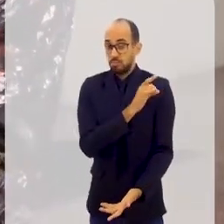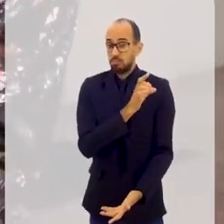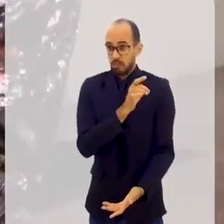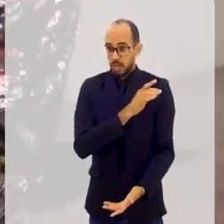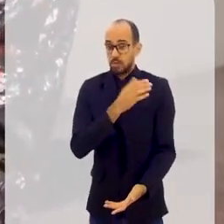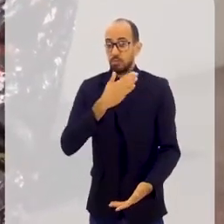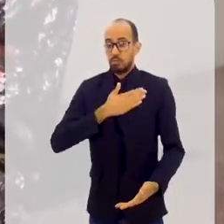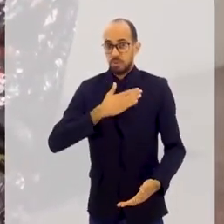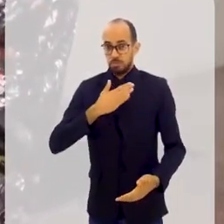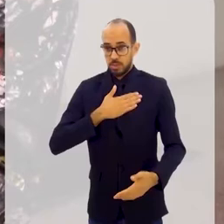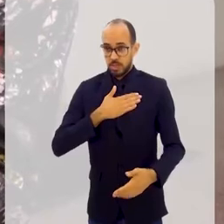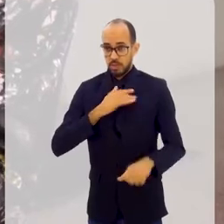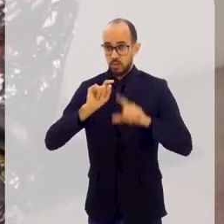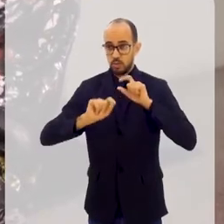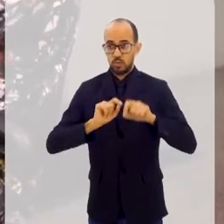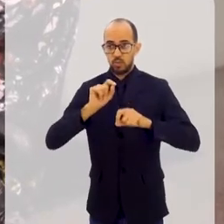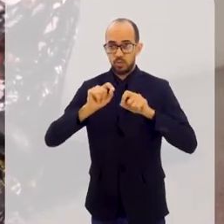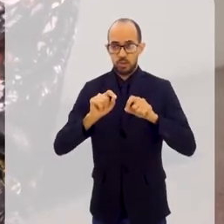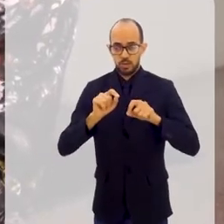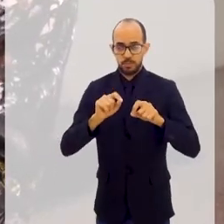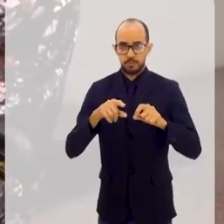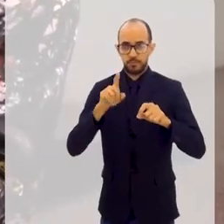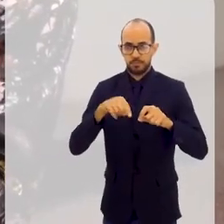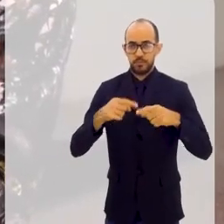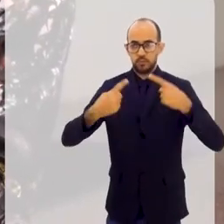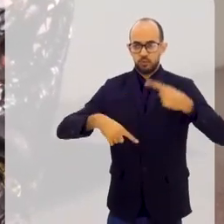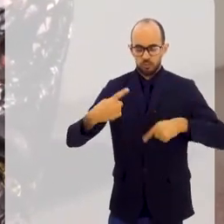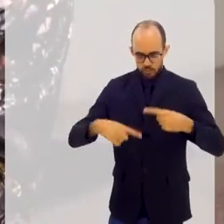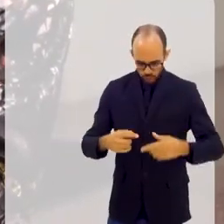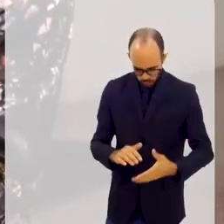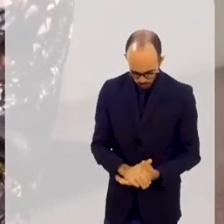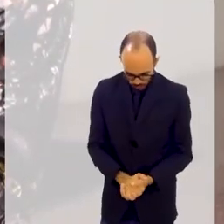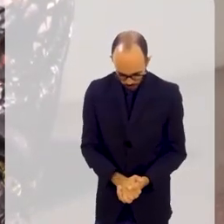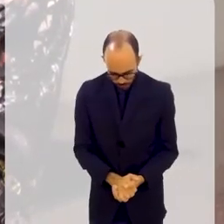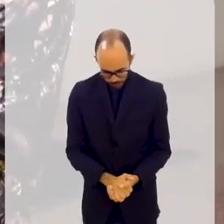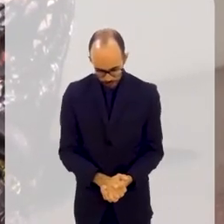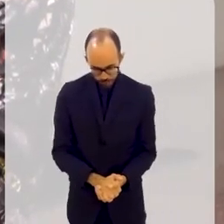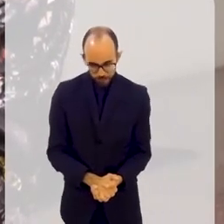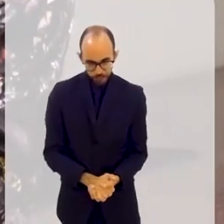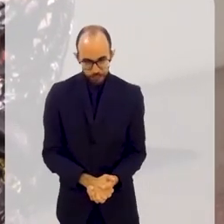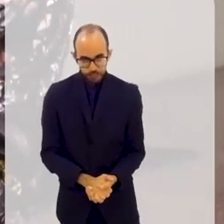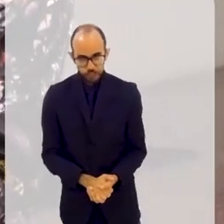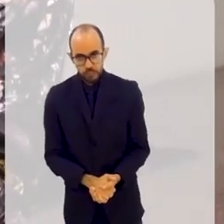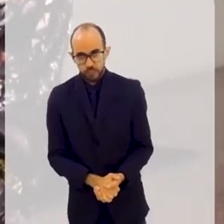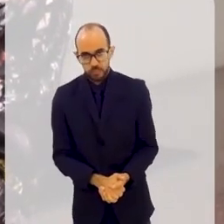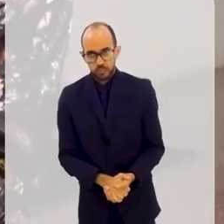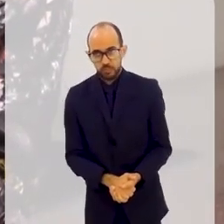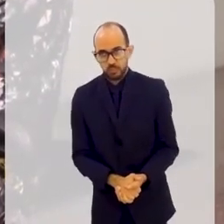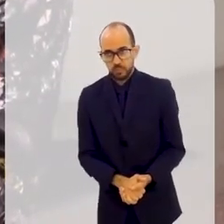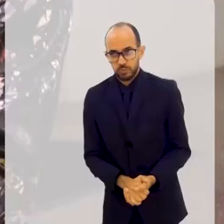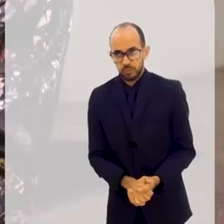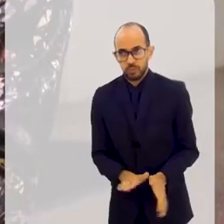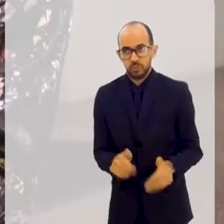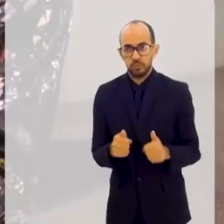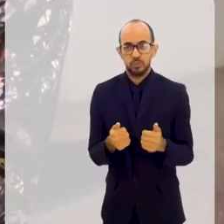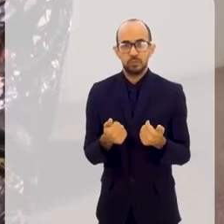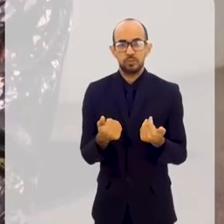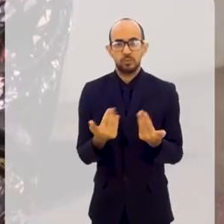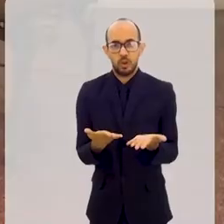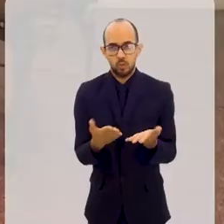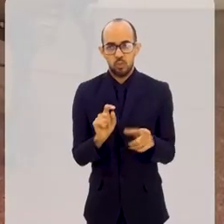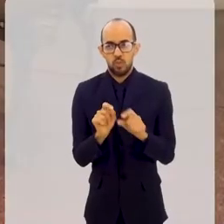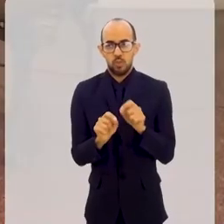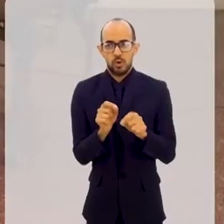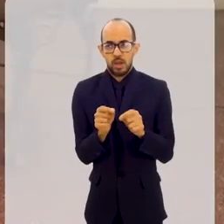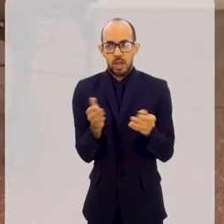para mim hoje o medo é um espírito e você é um espírito a